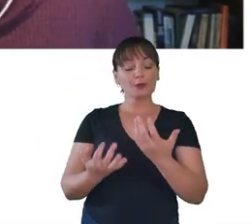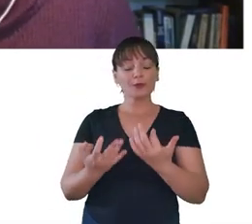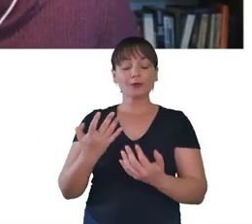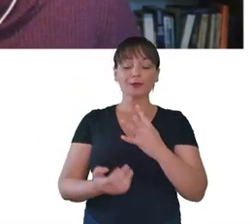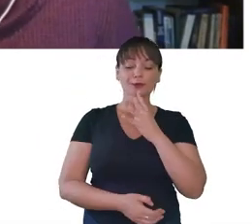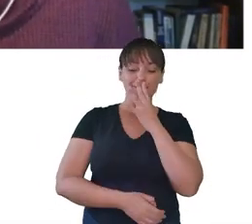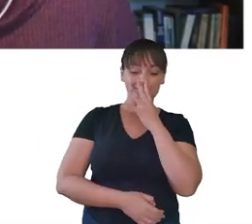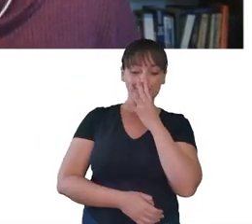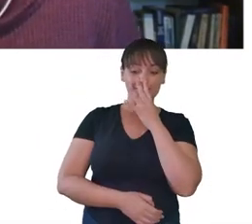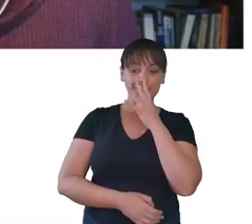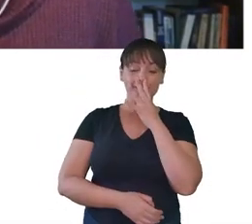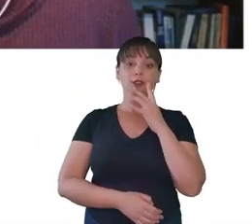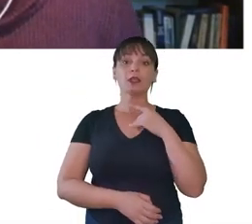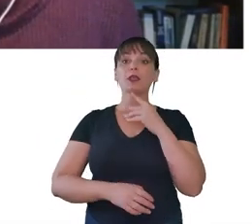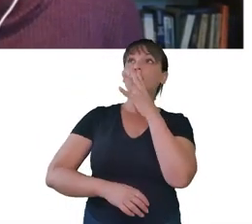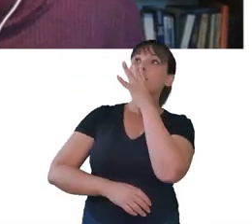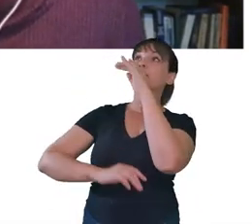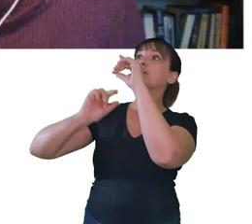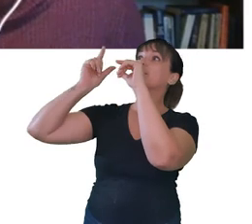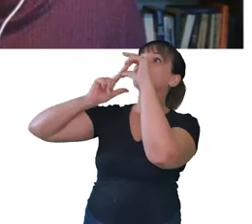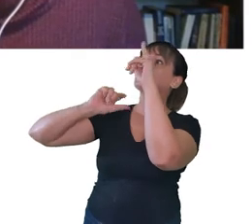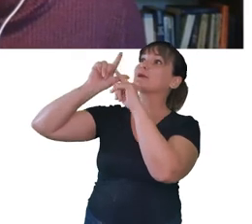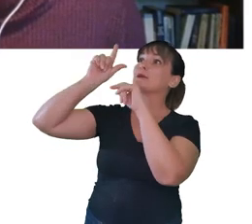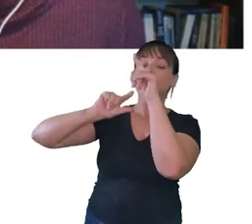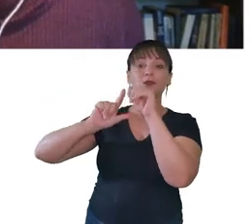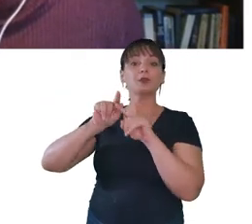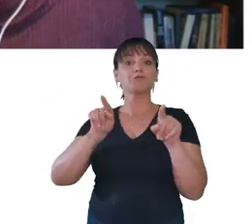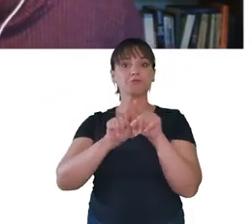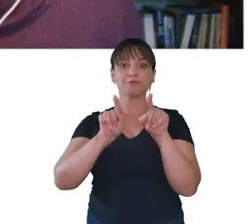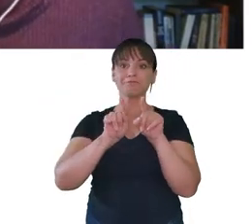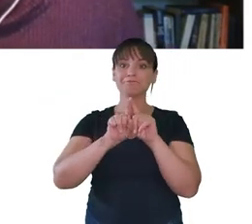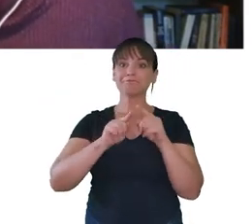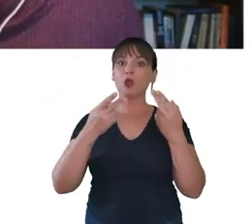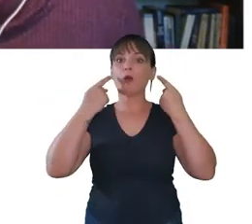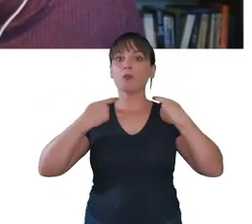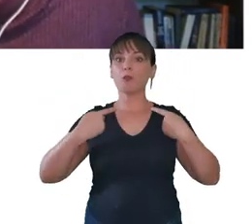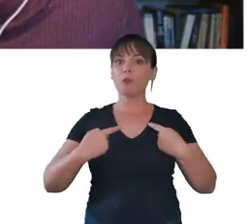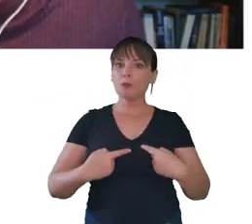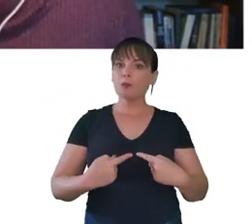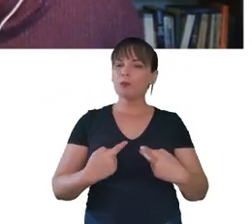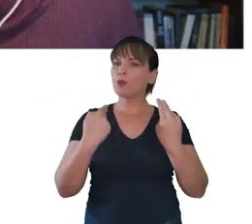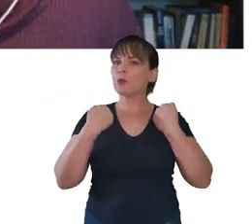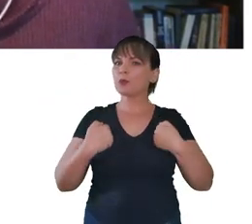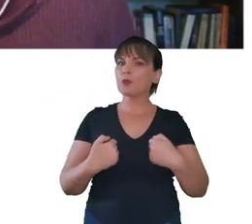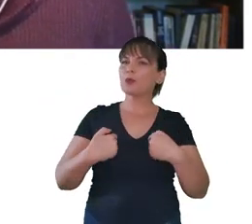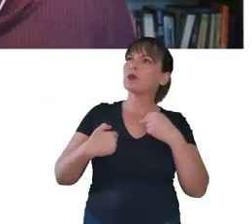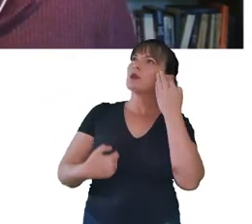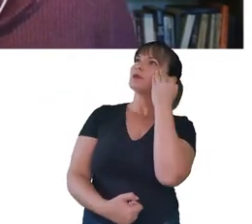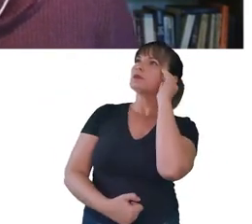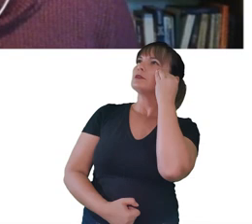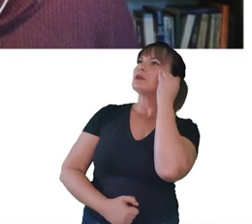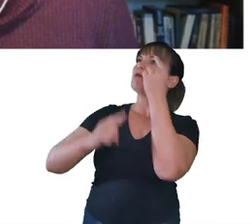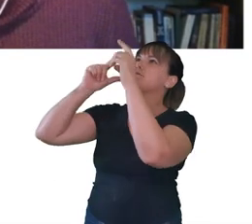aí pelas estrelas leva também os homens a interpretar, a humanidade, né, a interpretar as constelações de acordo com